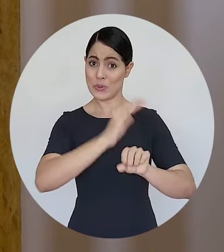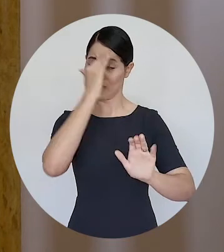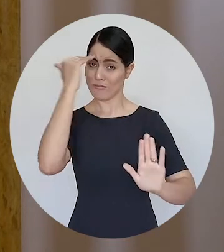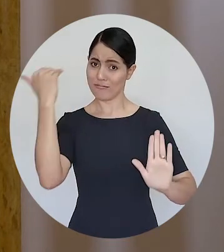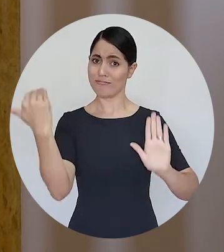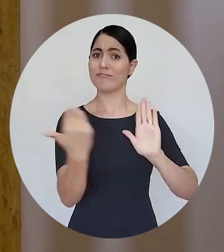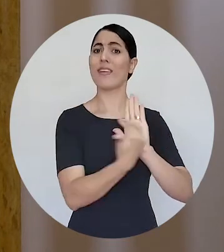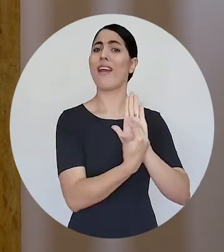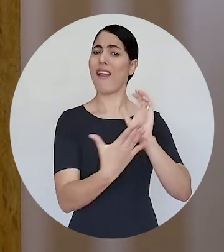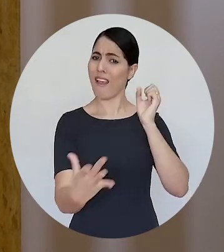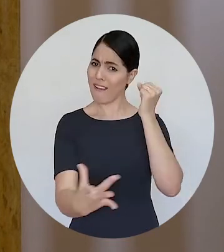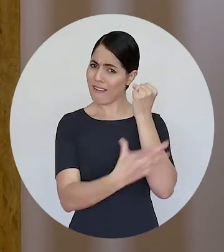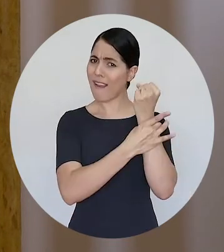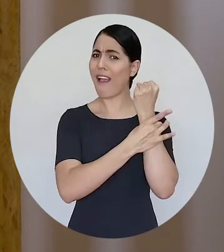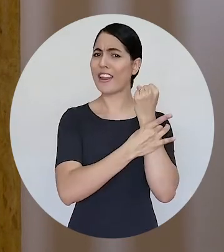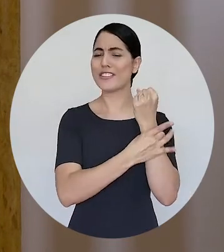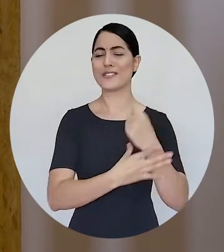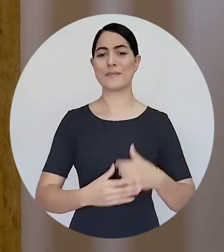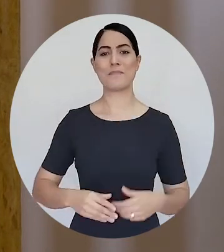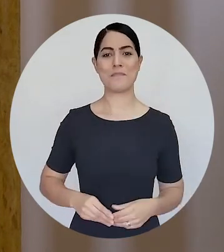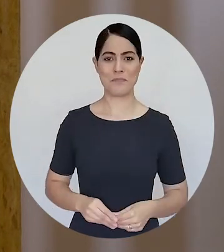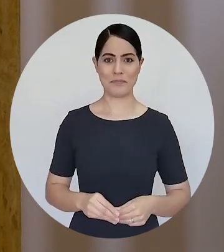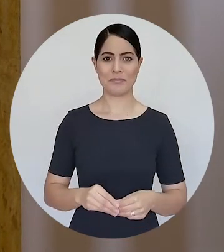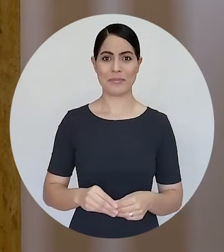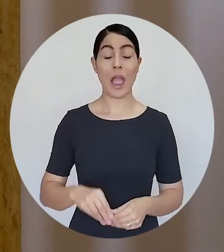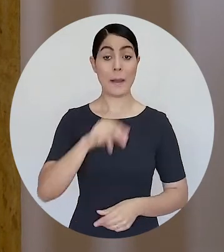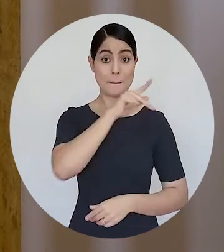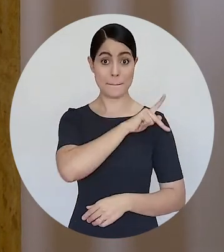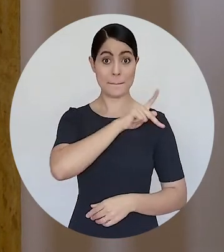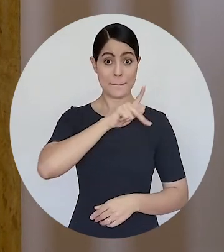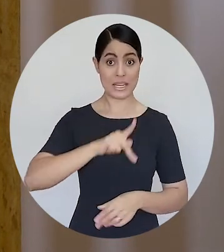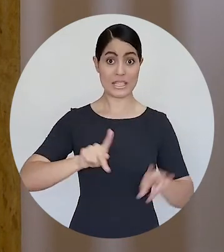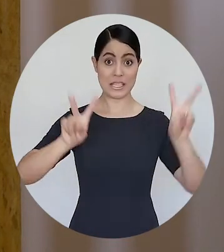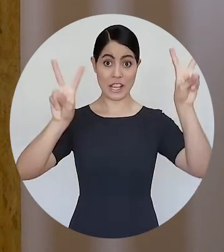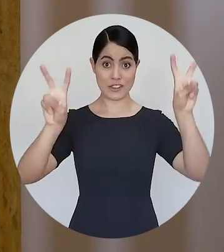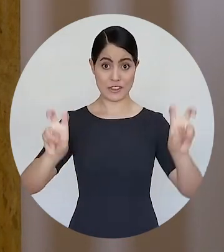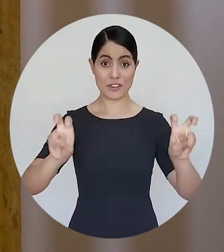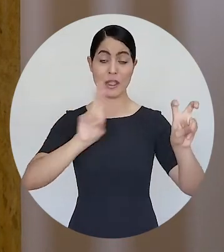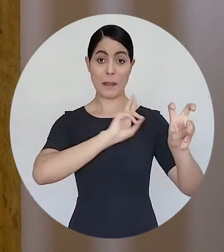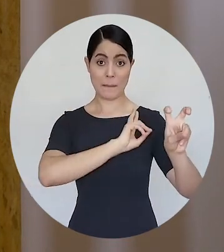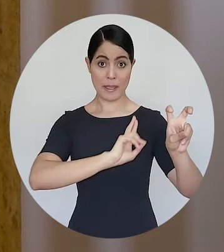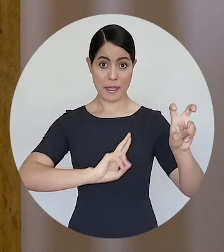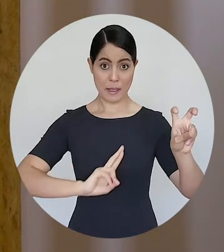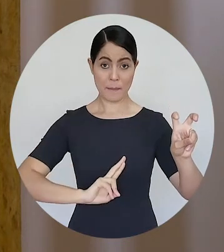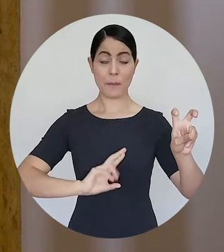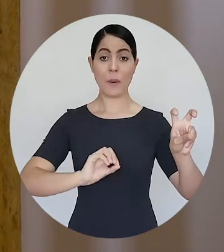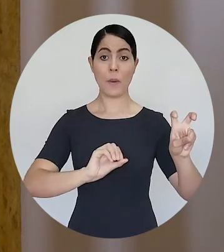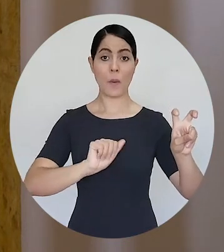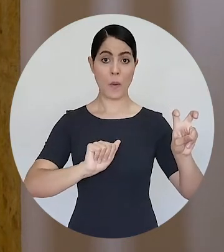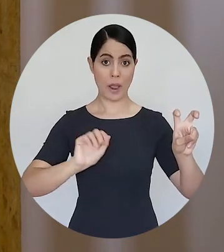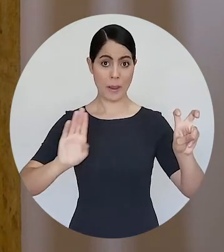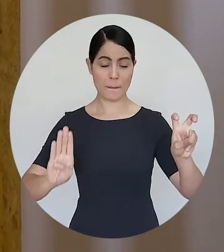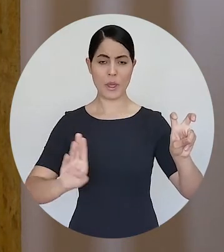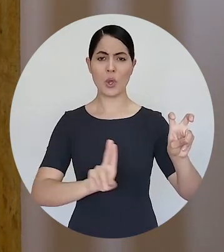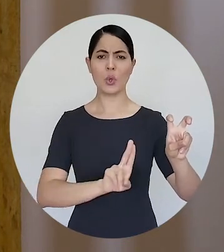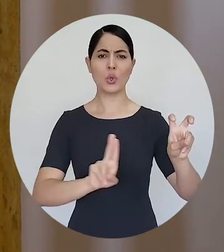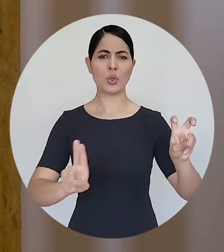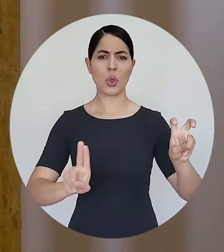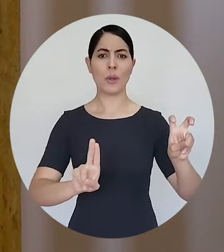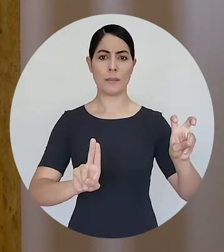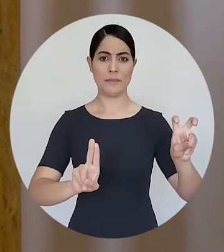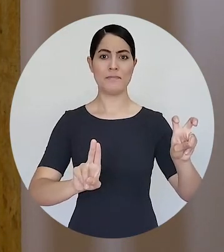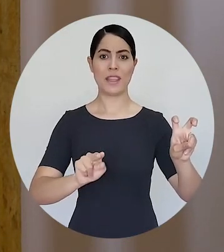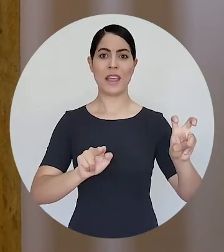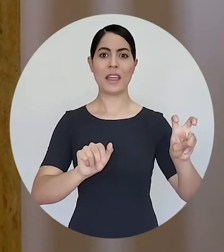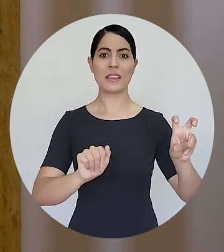fundamentais da Constituição Federal. O presidente da Comissão Nacional de Defesa da República e da Democracia da